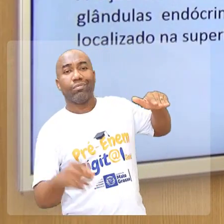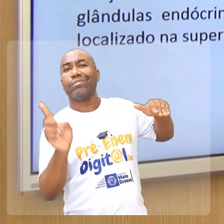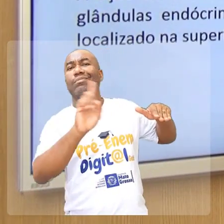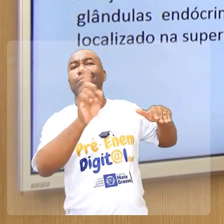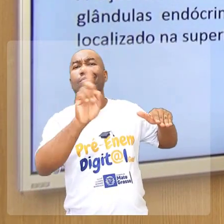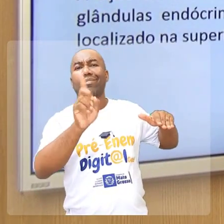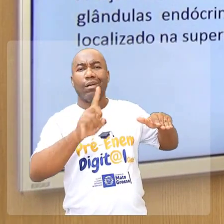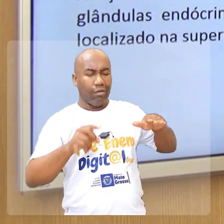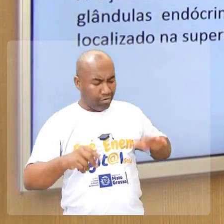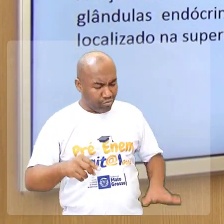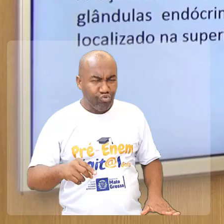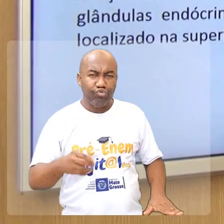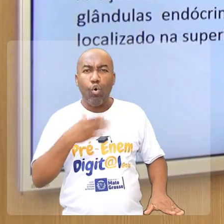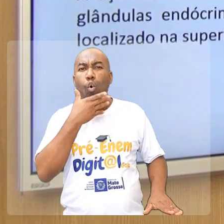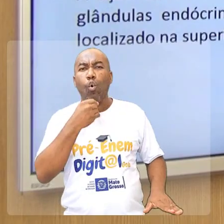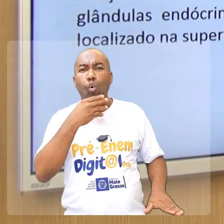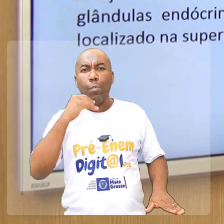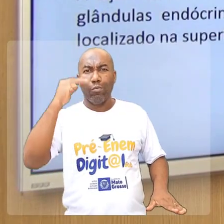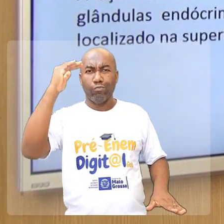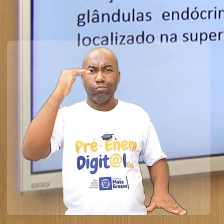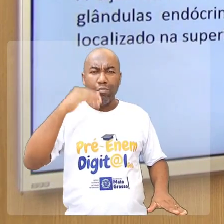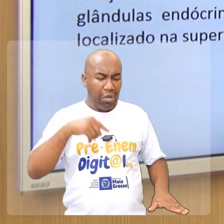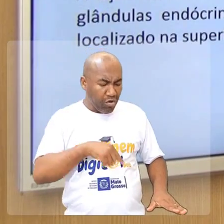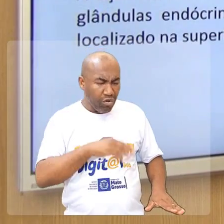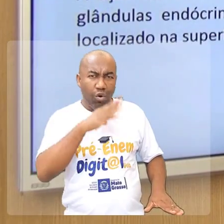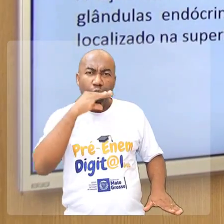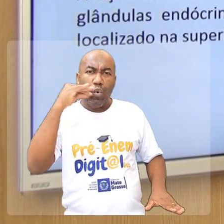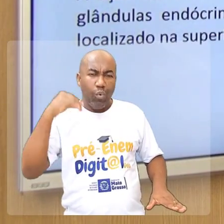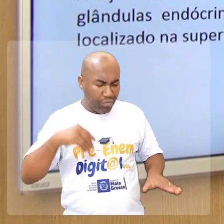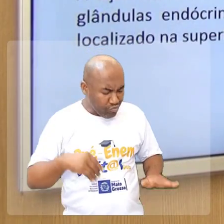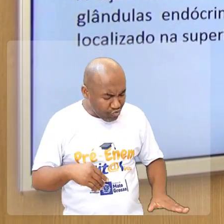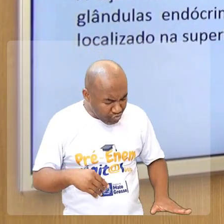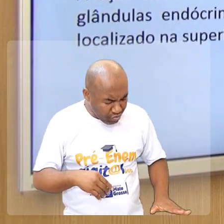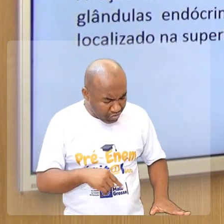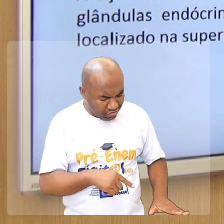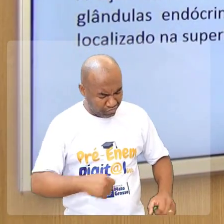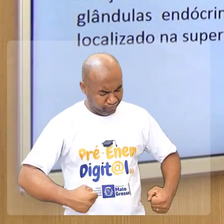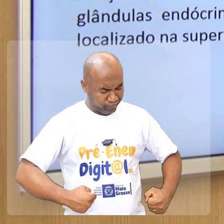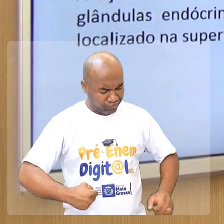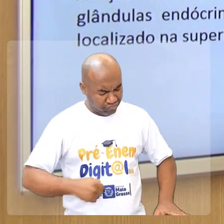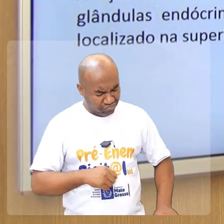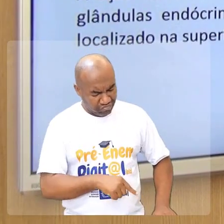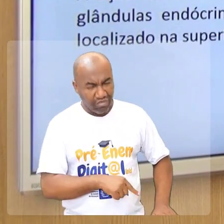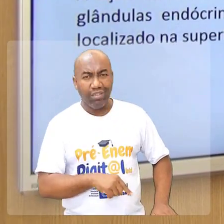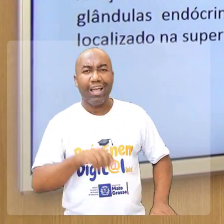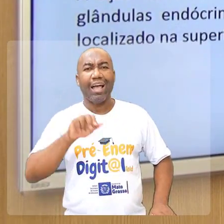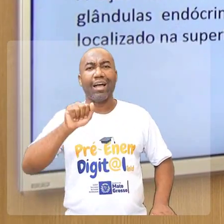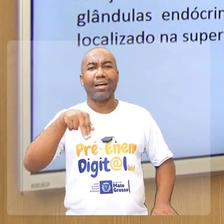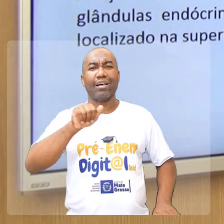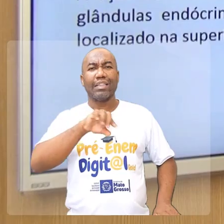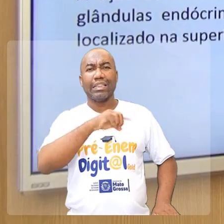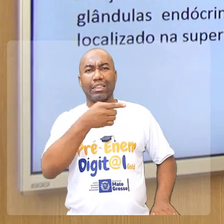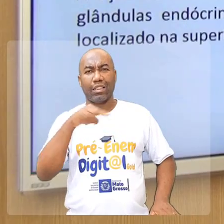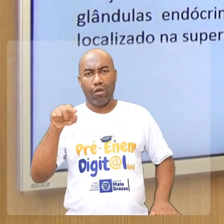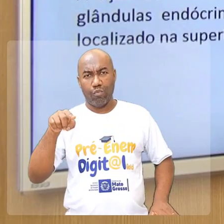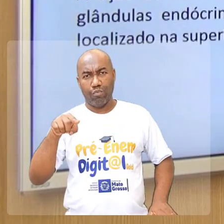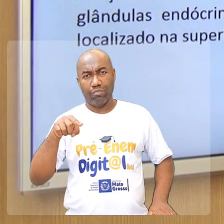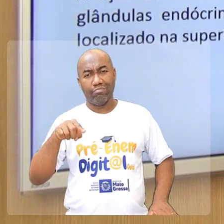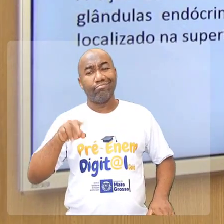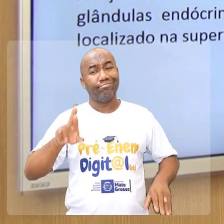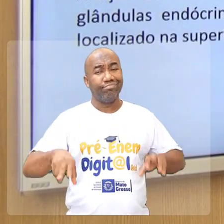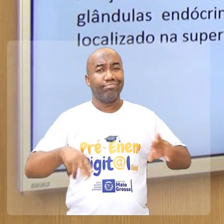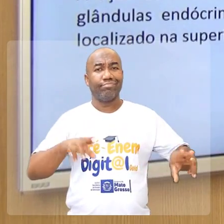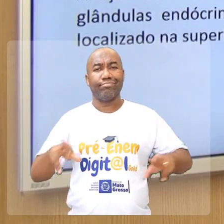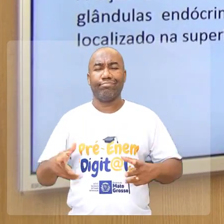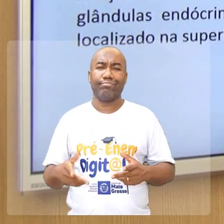você entenda? Esse hormônio do crescimento, ele não vai agir na cor da minha